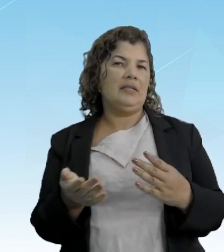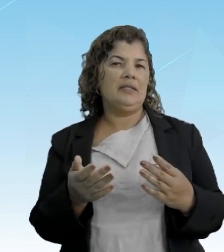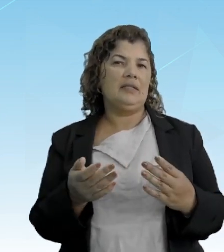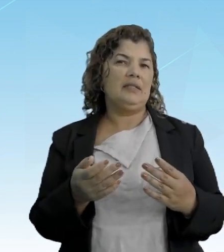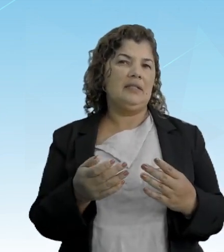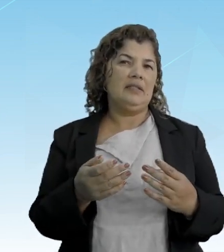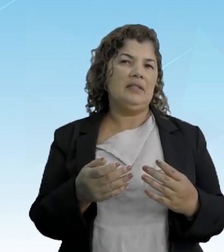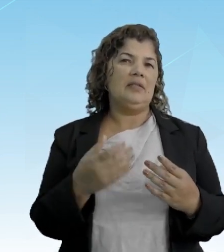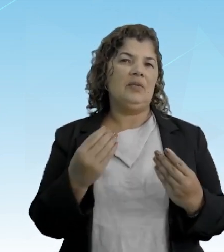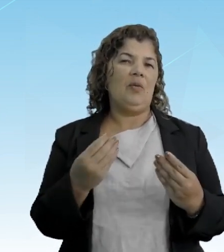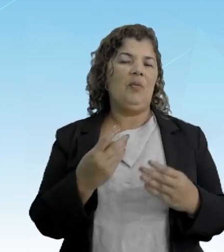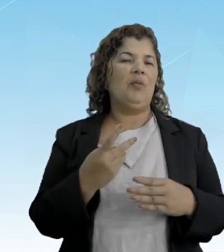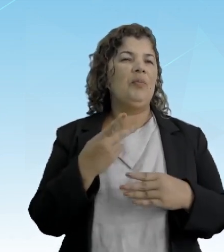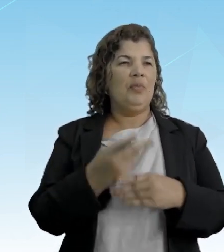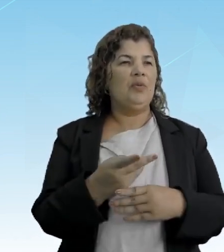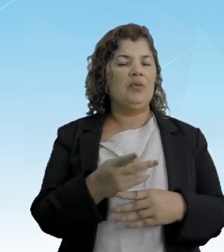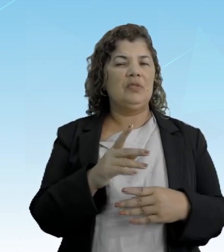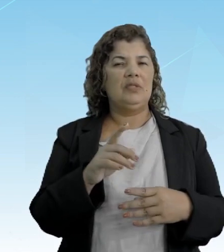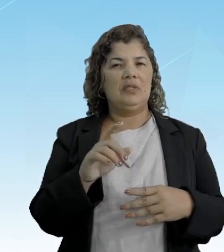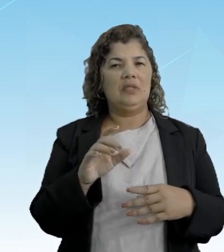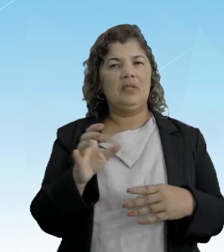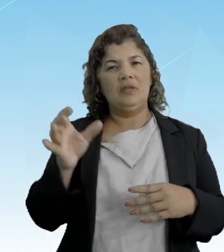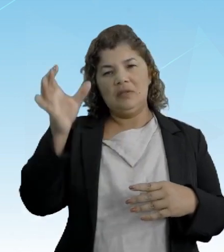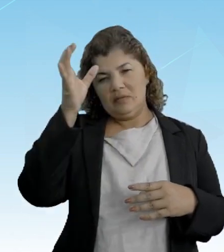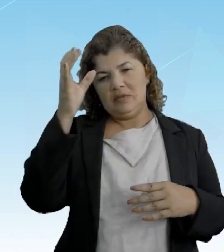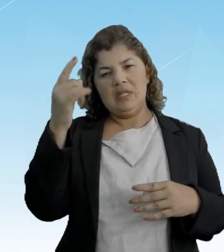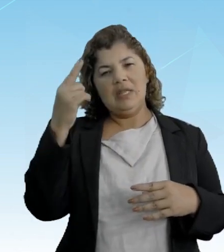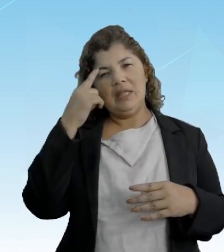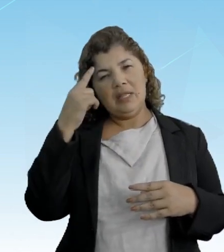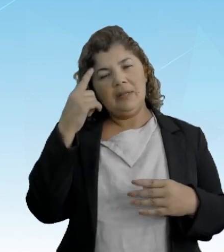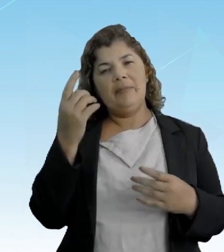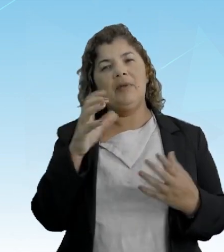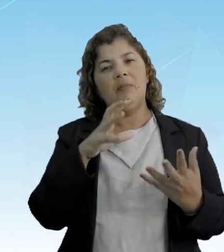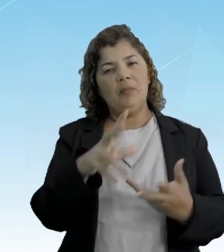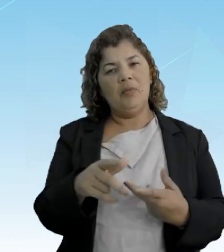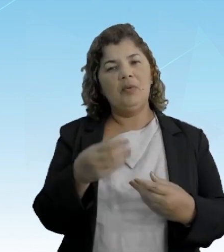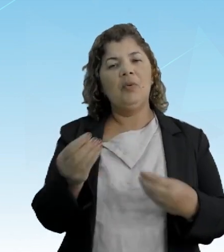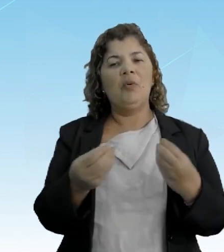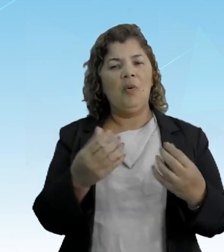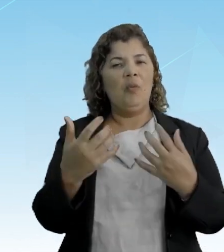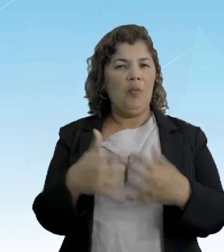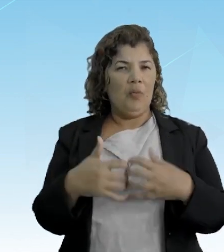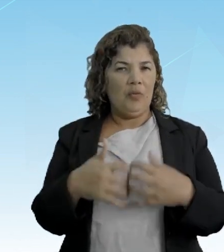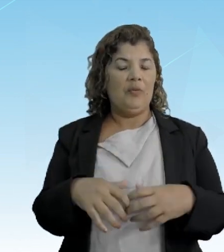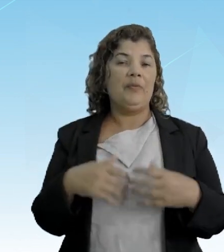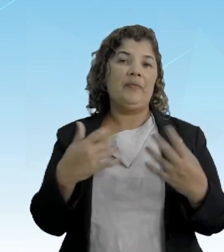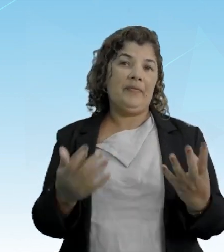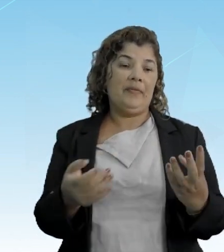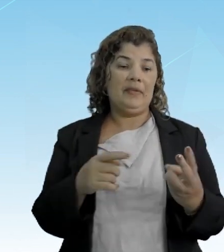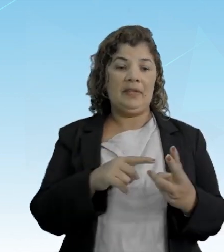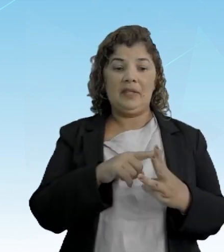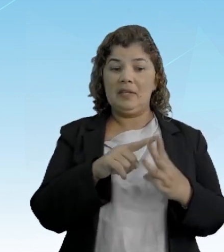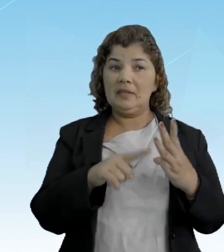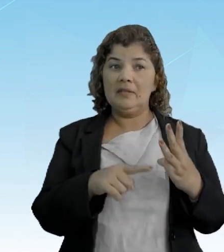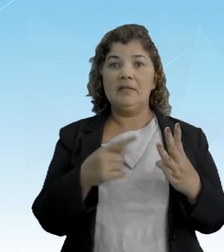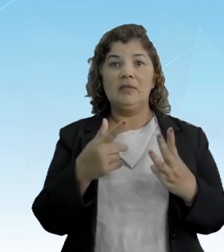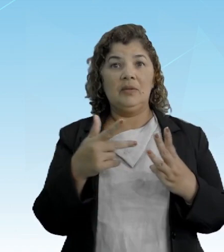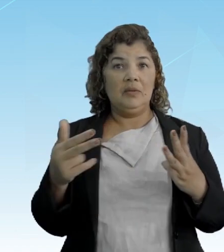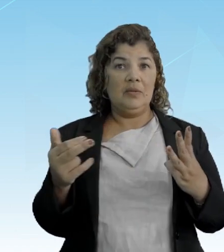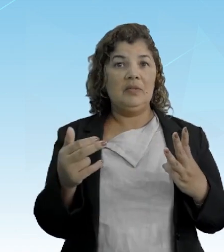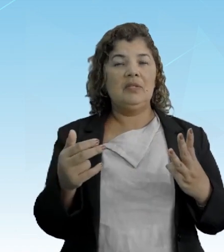de busca do próprio entendimento do mundo e de como ele funciona. Então, quando nós temos essas coisas,